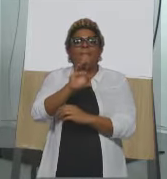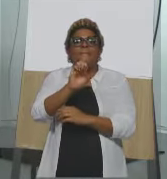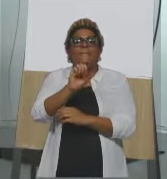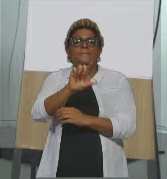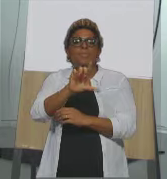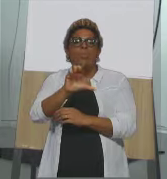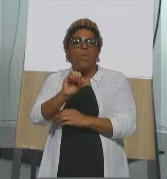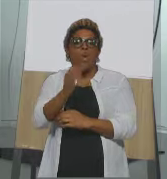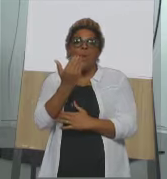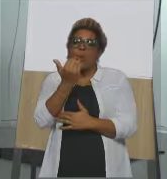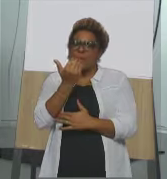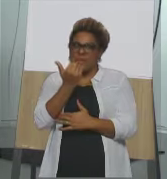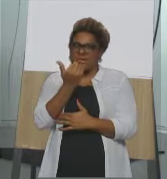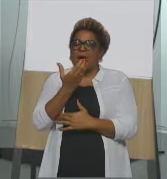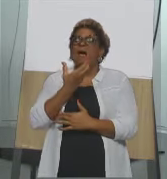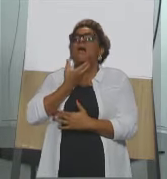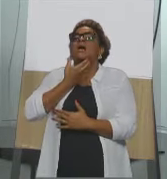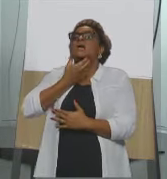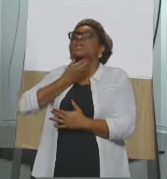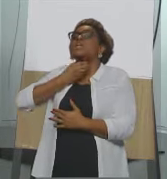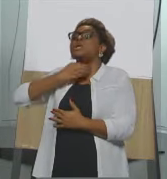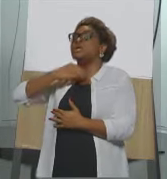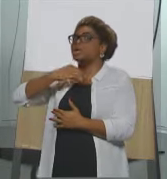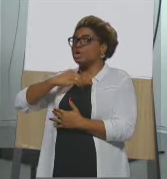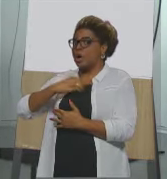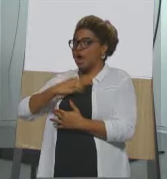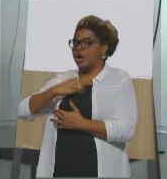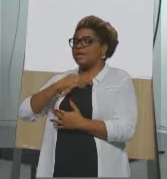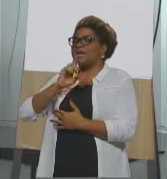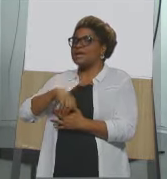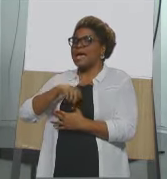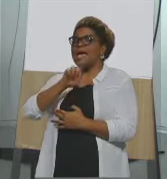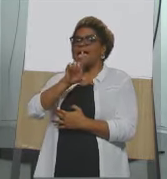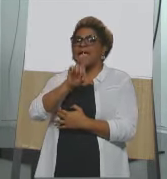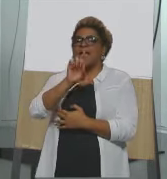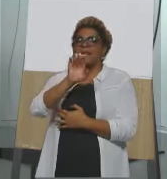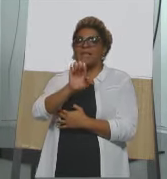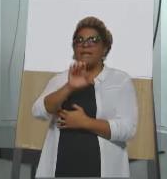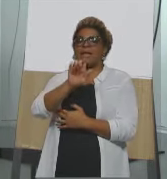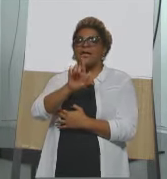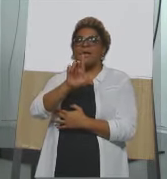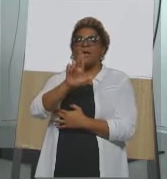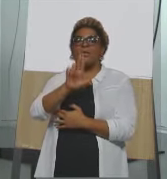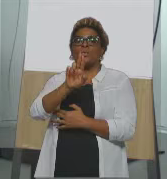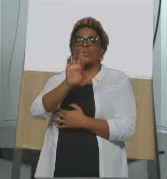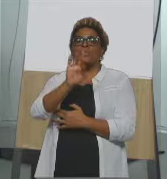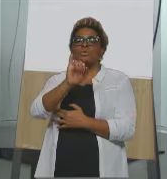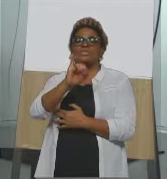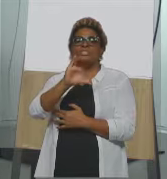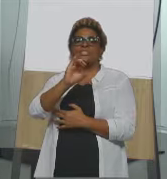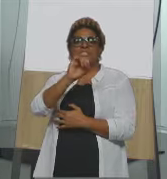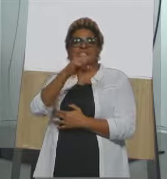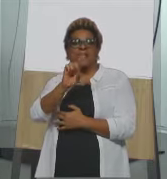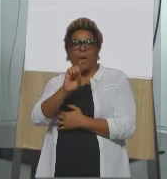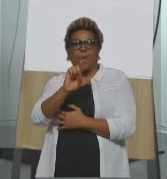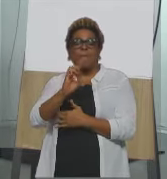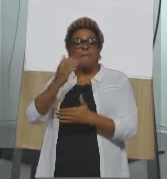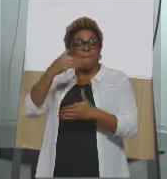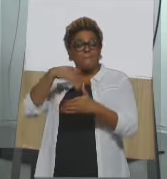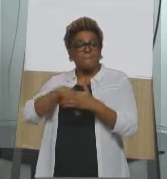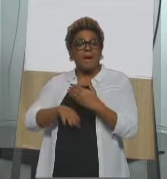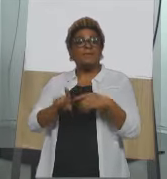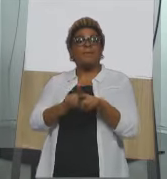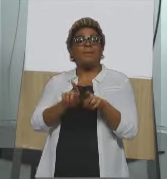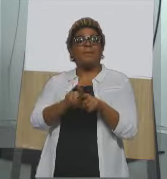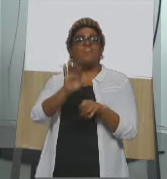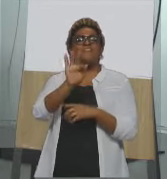deglutição, passa pela faringe, da faringe para o esôfago, O esôfago, esse alimento, esse bolo alimentar cai